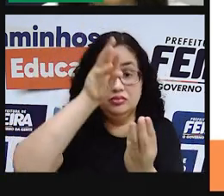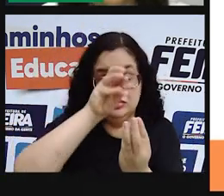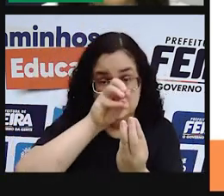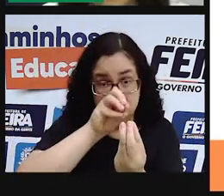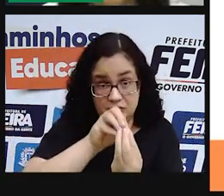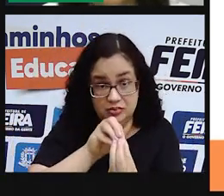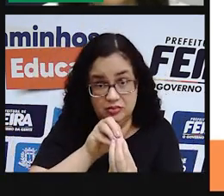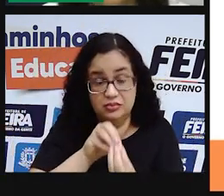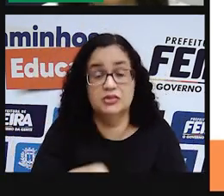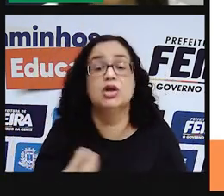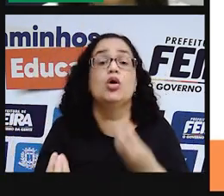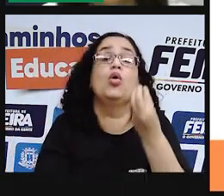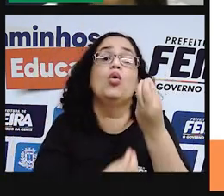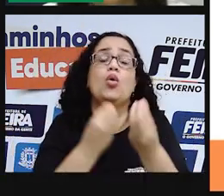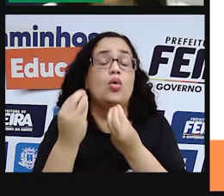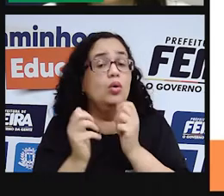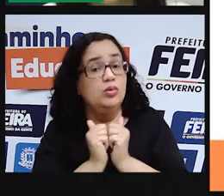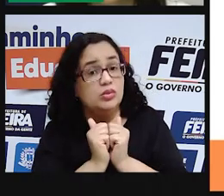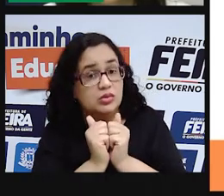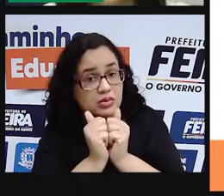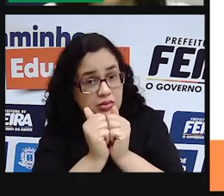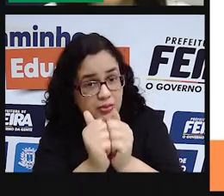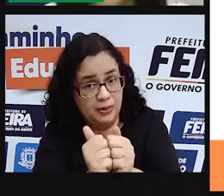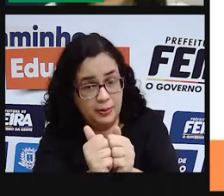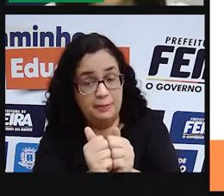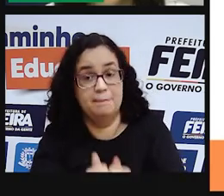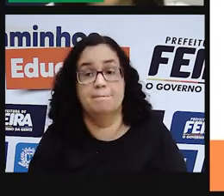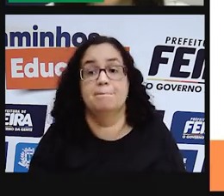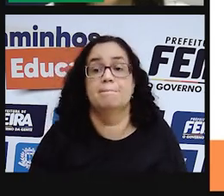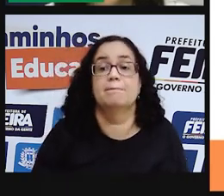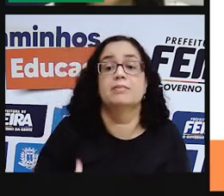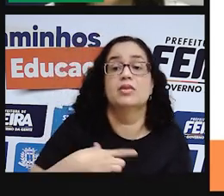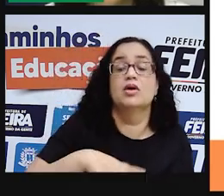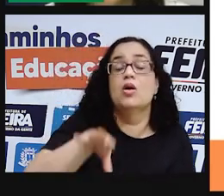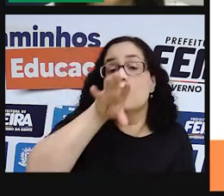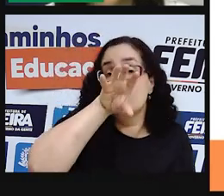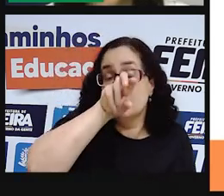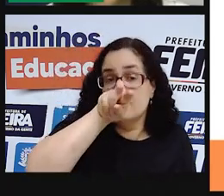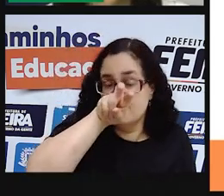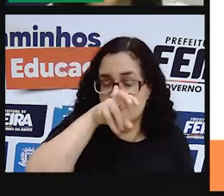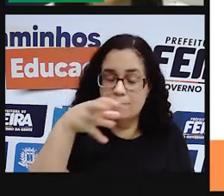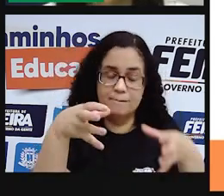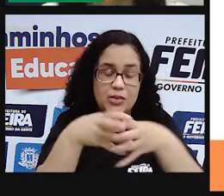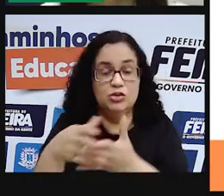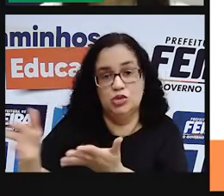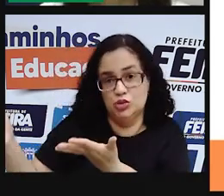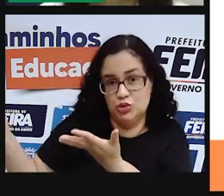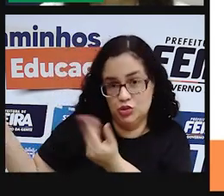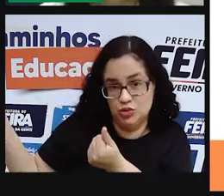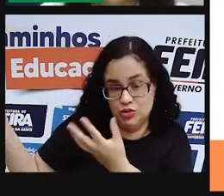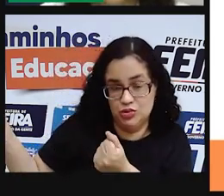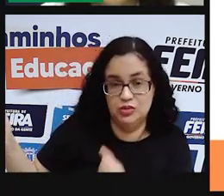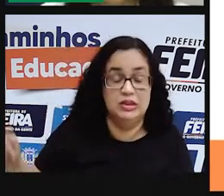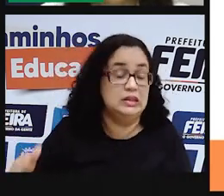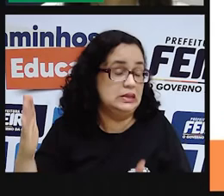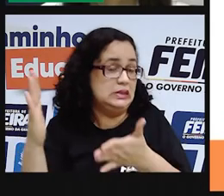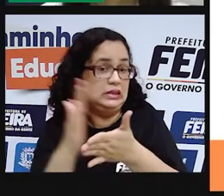ó: como não acompanho todas as edições da Turma da Mônica Jovem, até porque não sou fã da